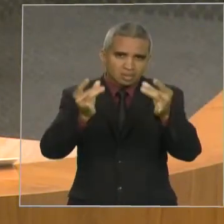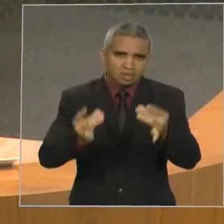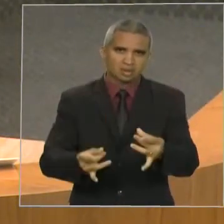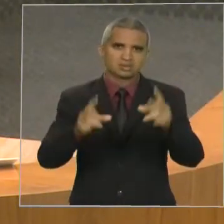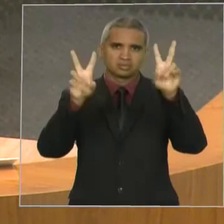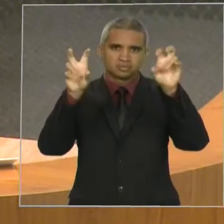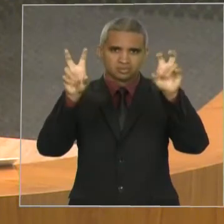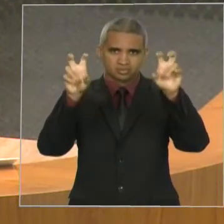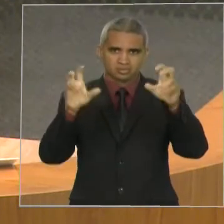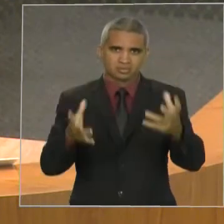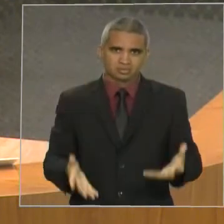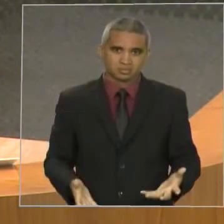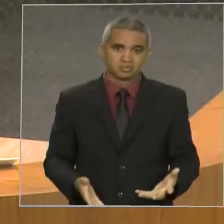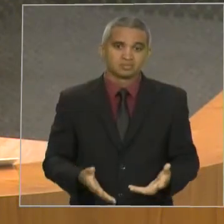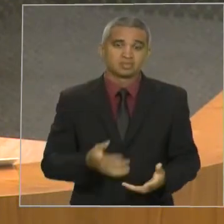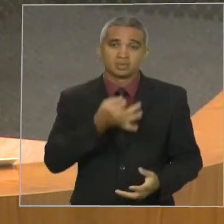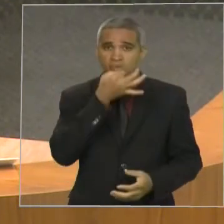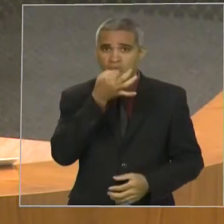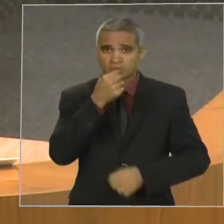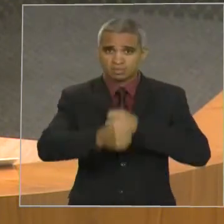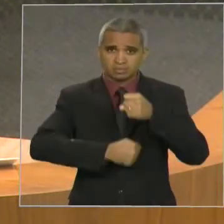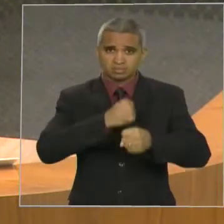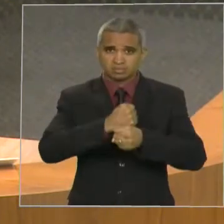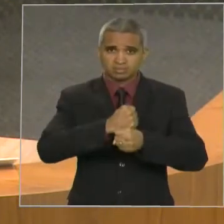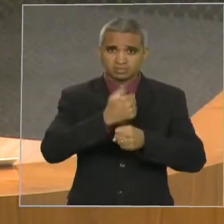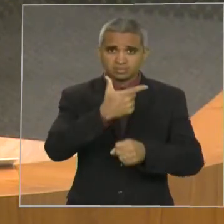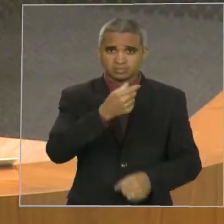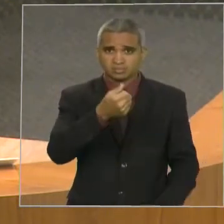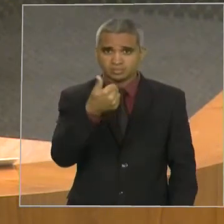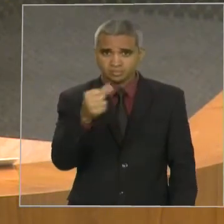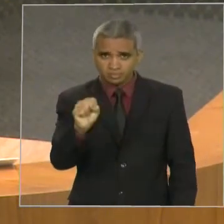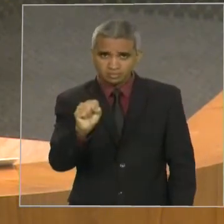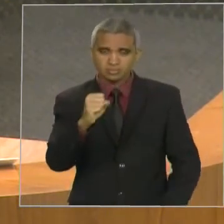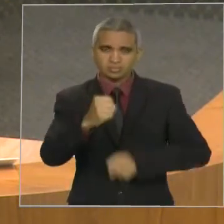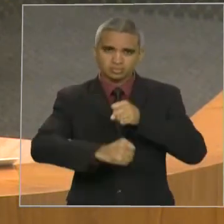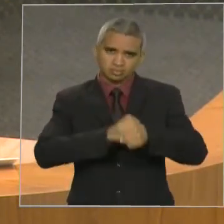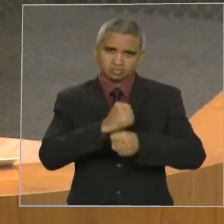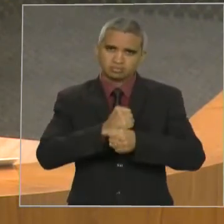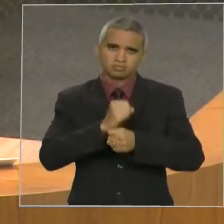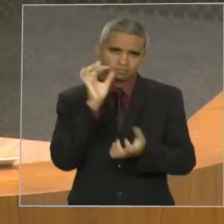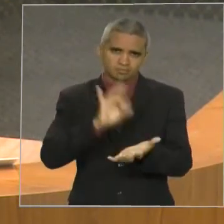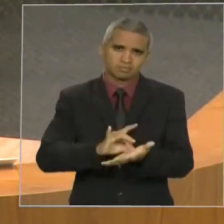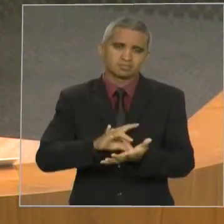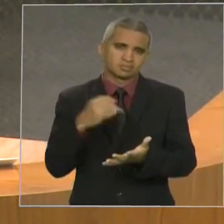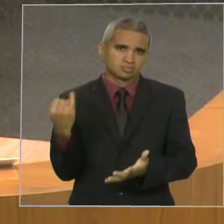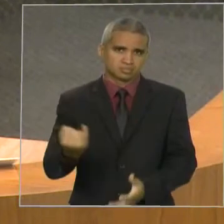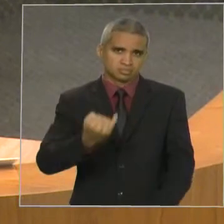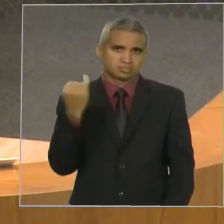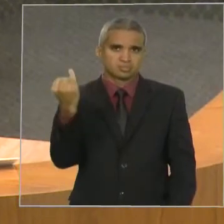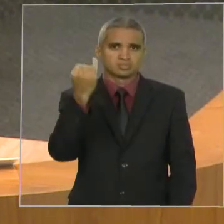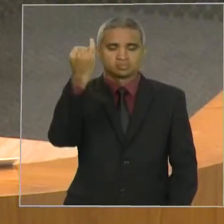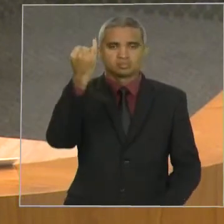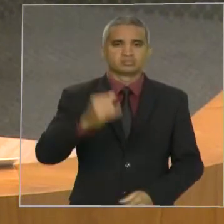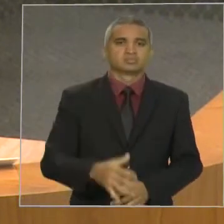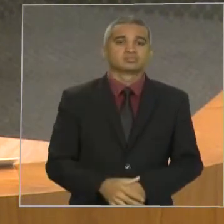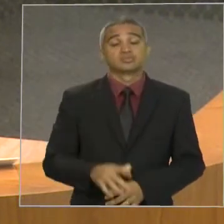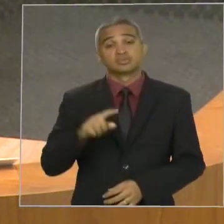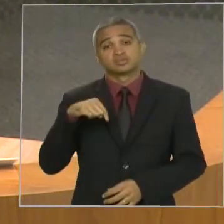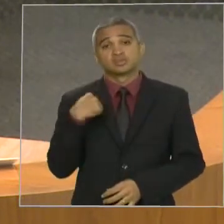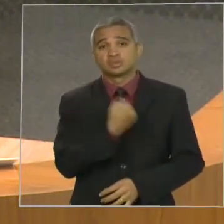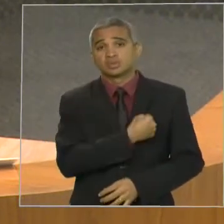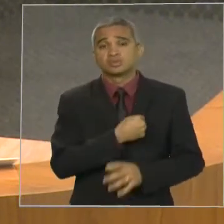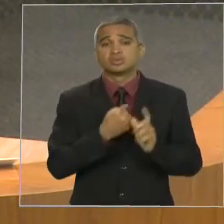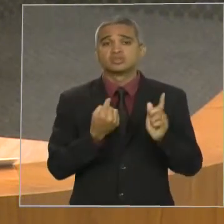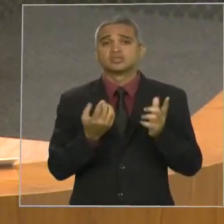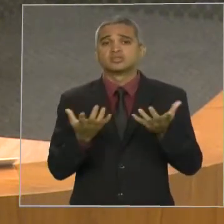ano é um ano realmente muito importante, deputado Josimar, para nós reafirmarmos aquilo